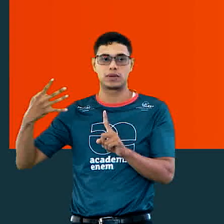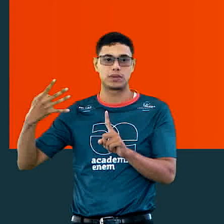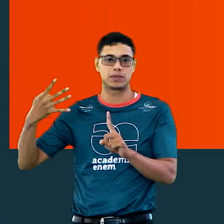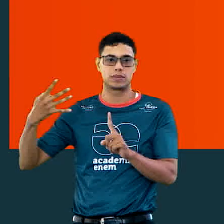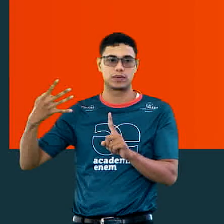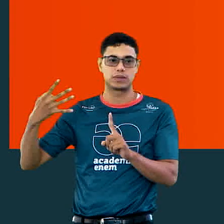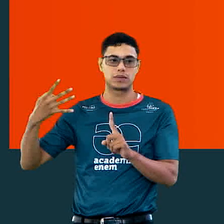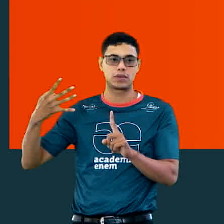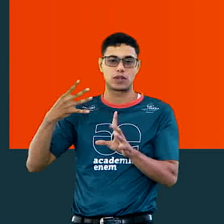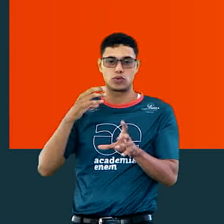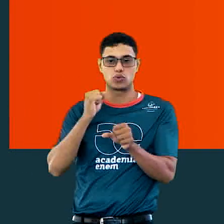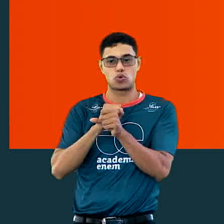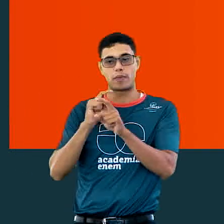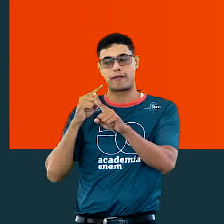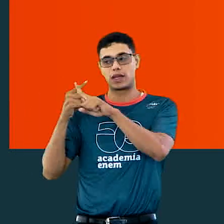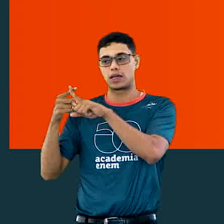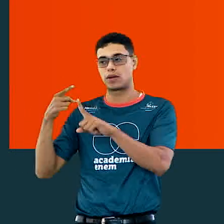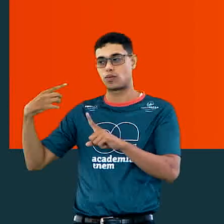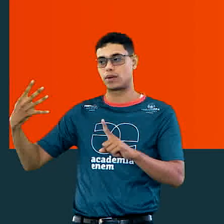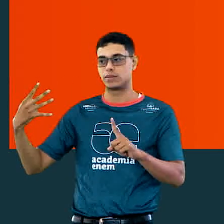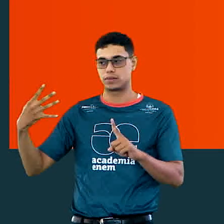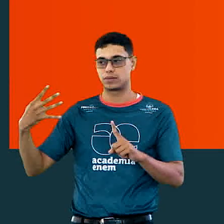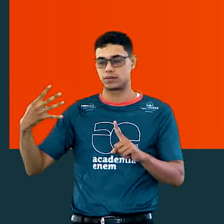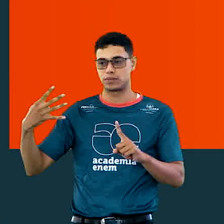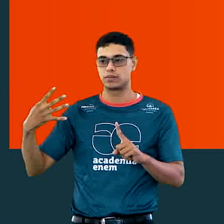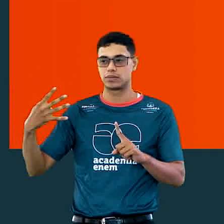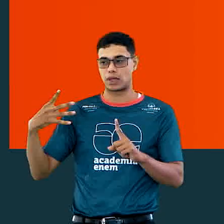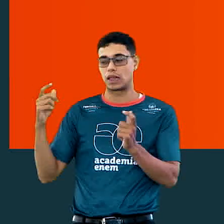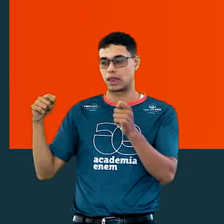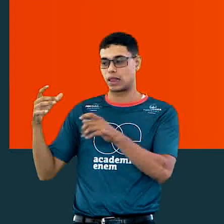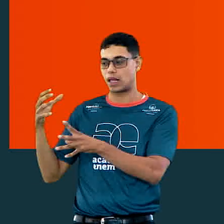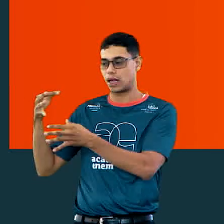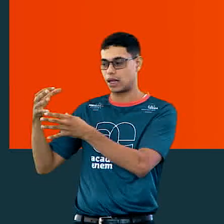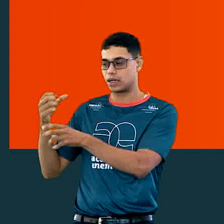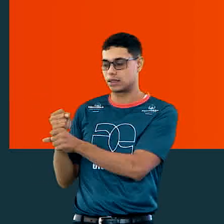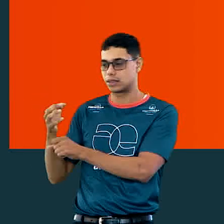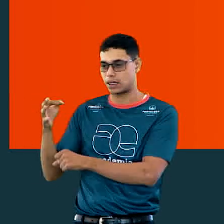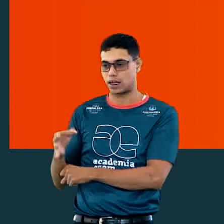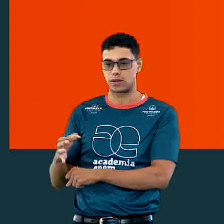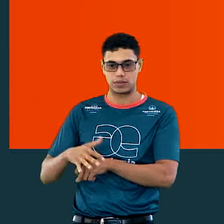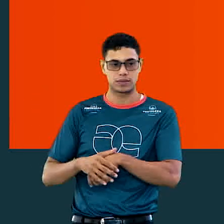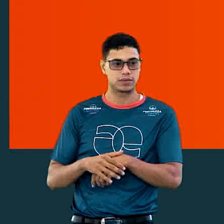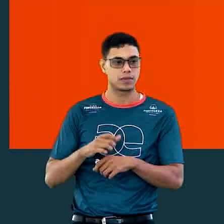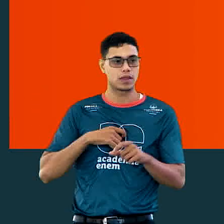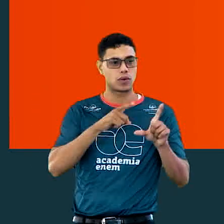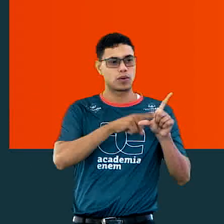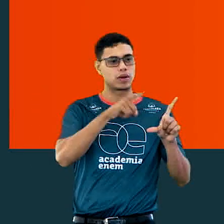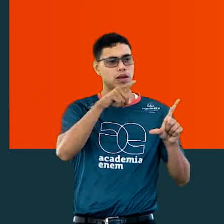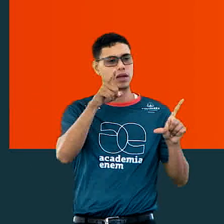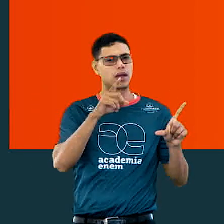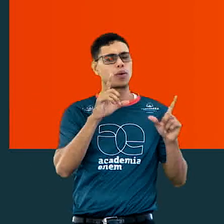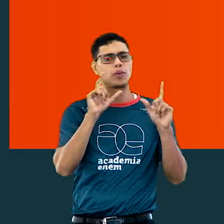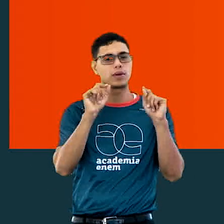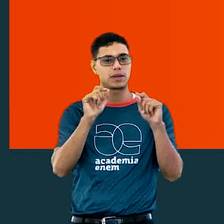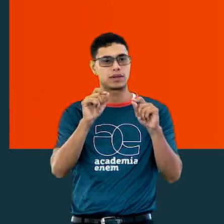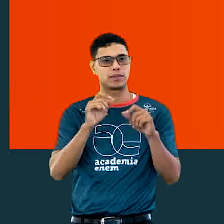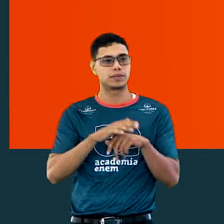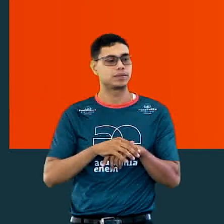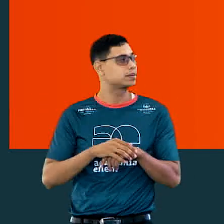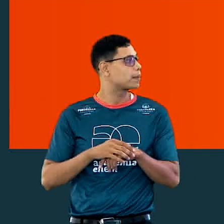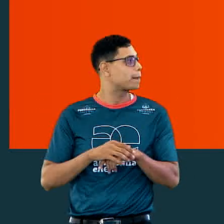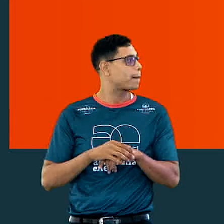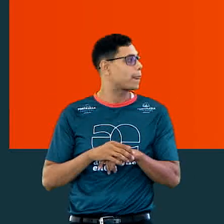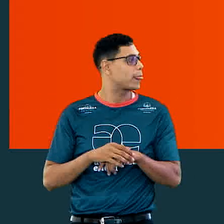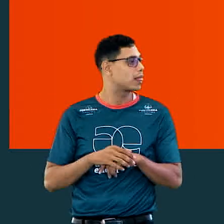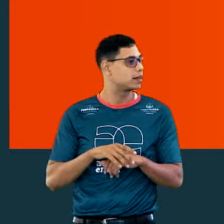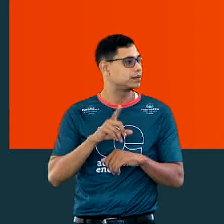o seu cálculo efetuado. Ficou claro? Então vamos lá. Primeiramente, esse gráfico é de que versus o quê? Esse